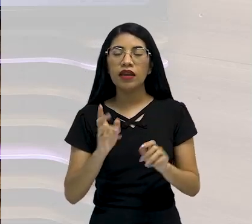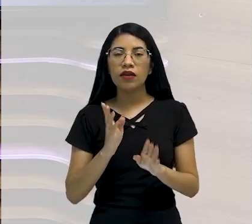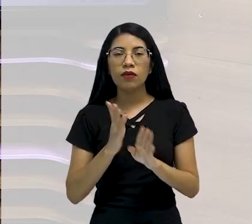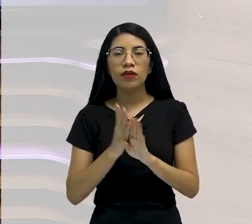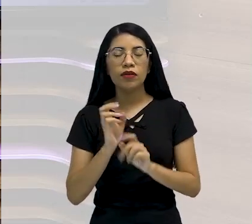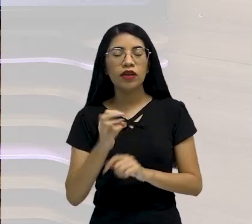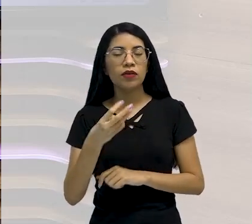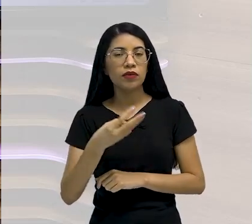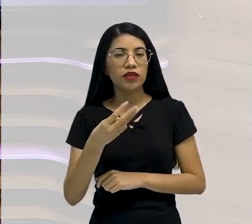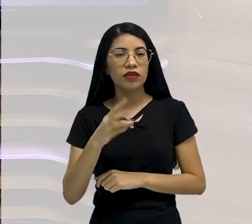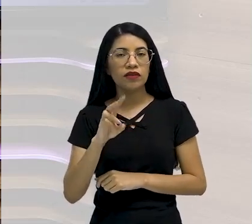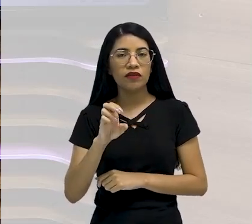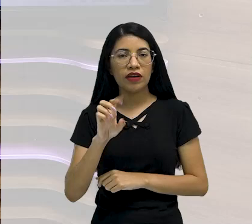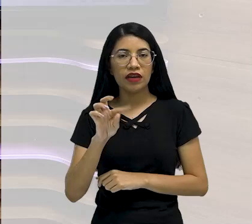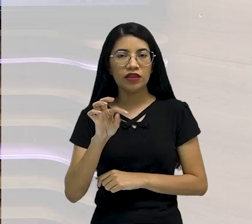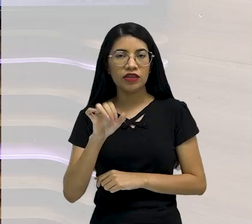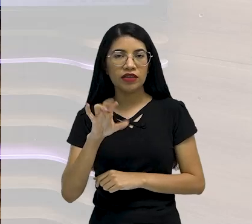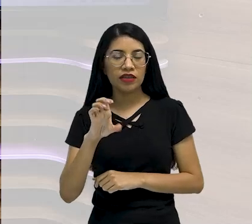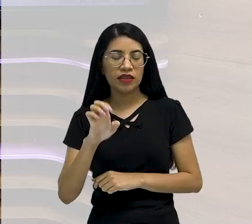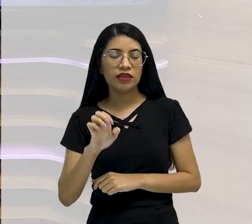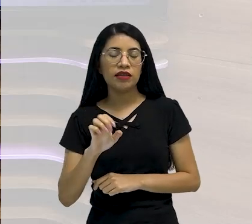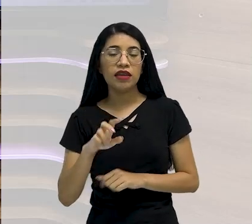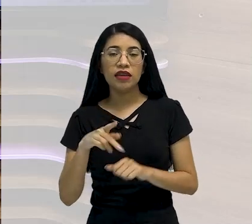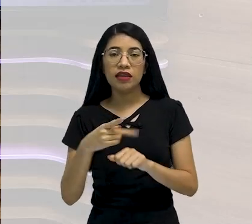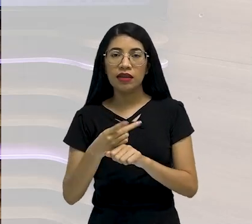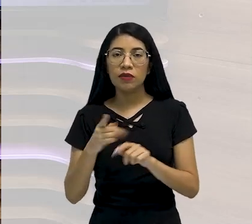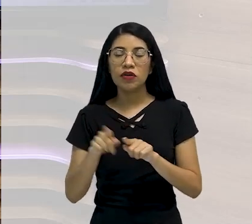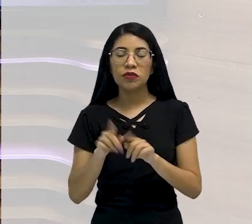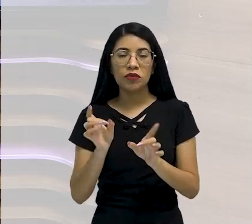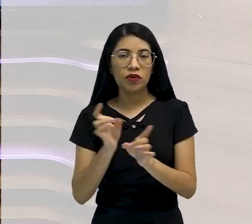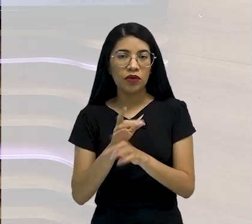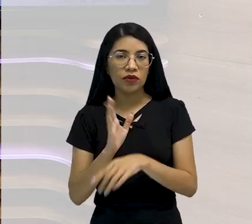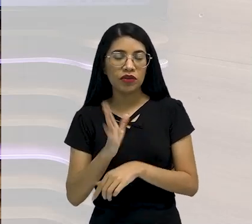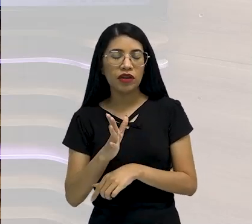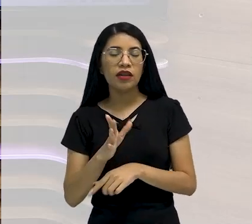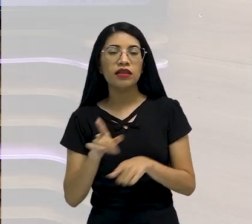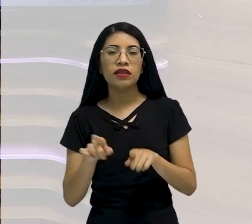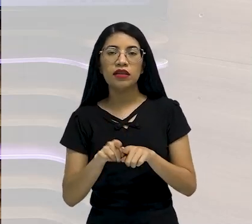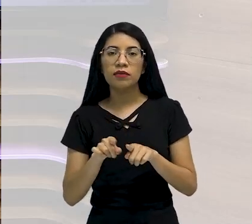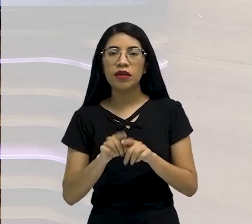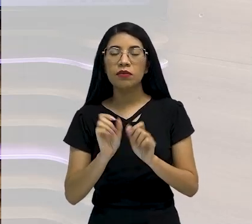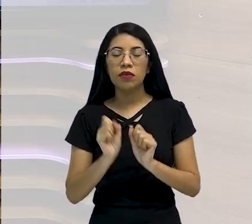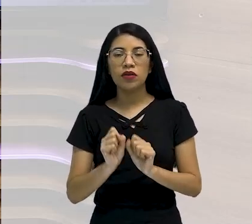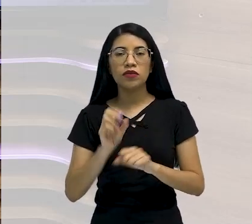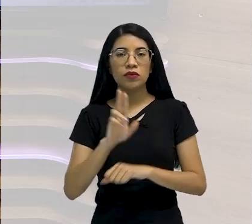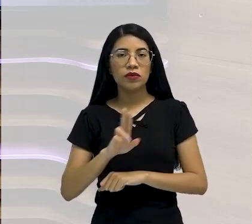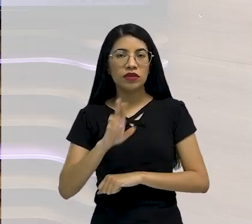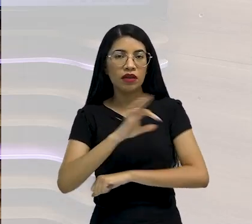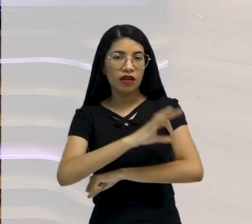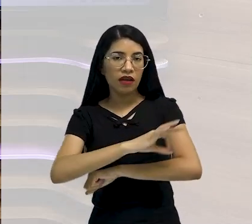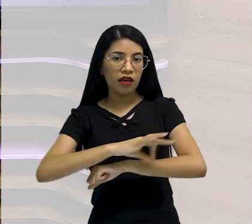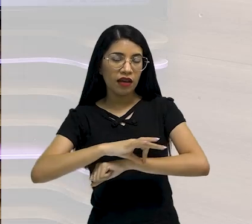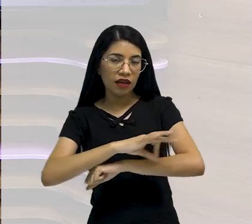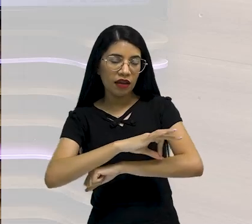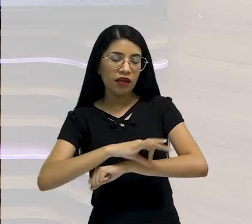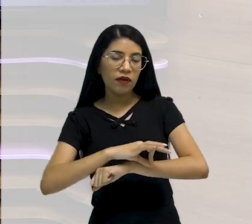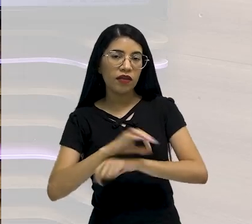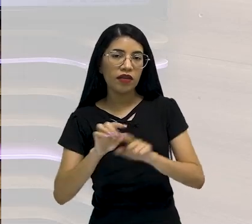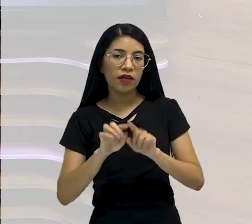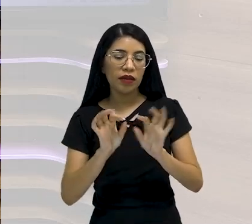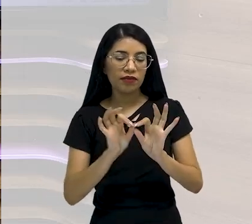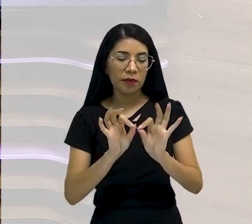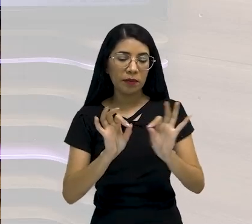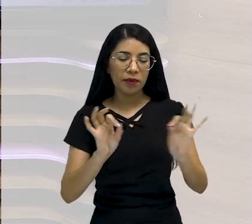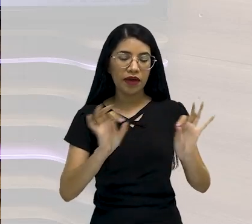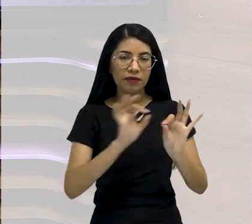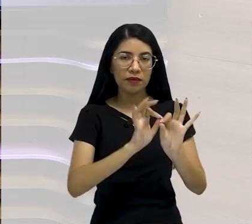terceiro vértice. Depois, com esse terceiro vértice em mãos, você vai pegar a régua e ligá-lo com os outros